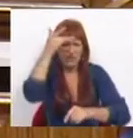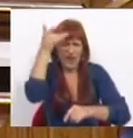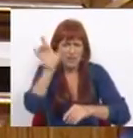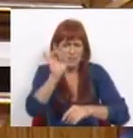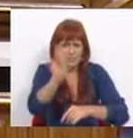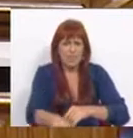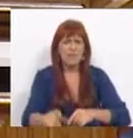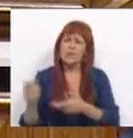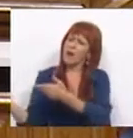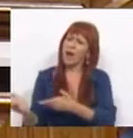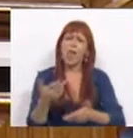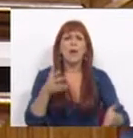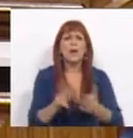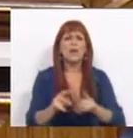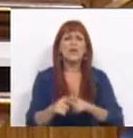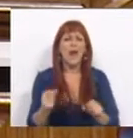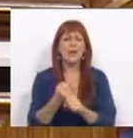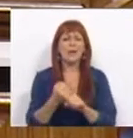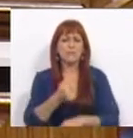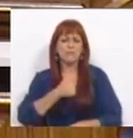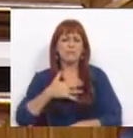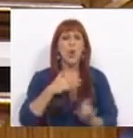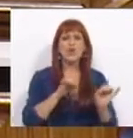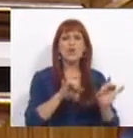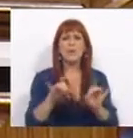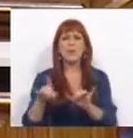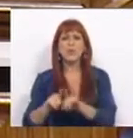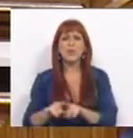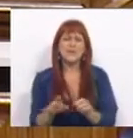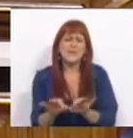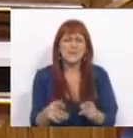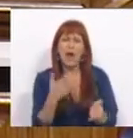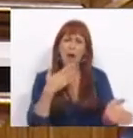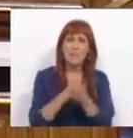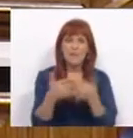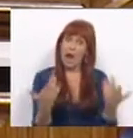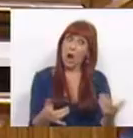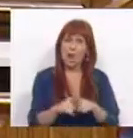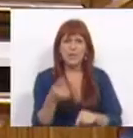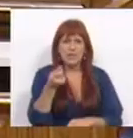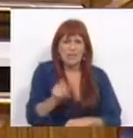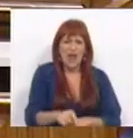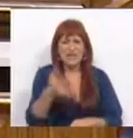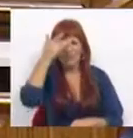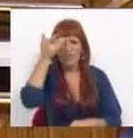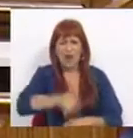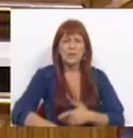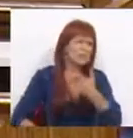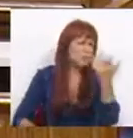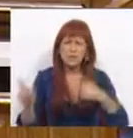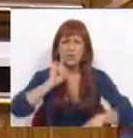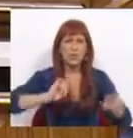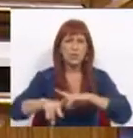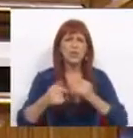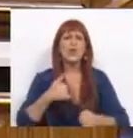num convite verdadeiro às entidades patronais para despedir, em jeito de aproveitem agora porque é barato e é fácil. E, portanto, Senhora